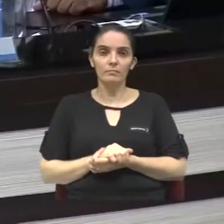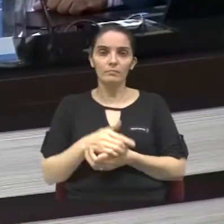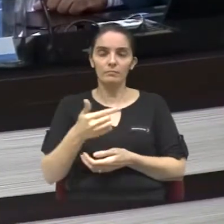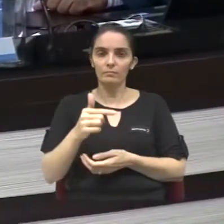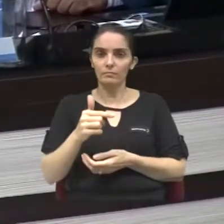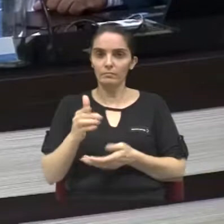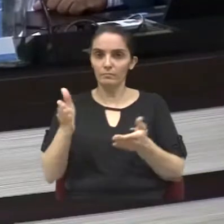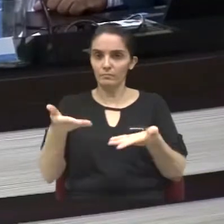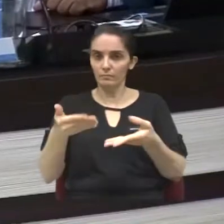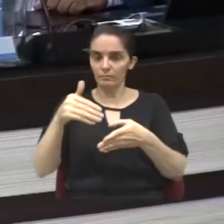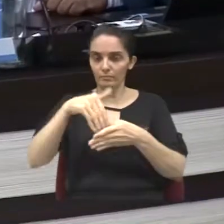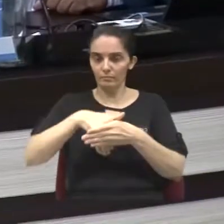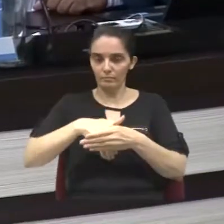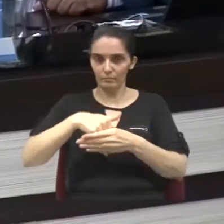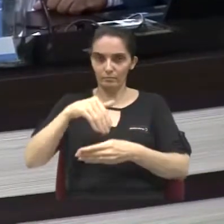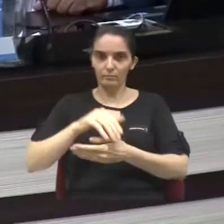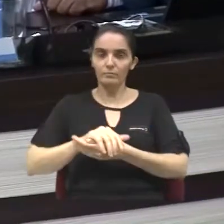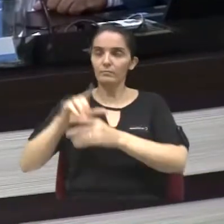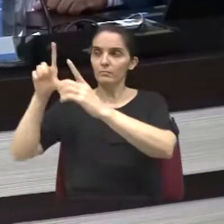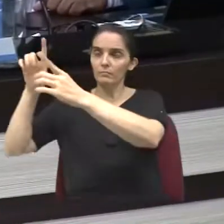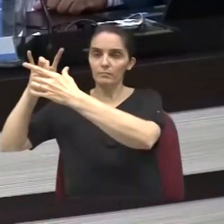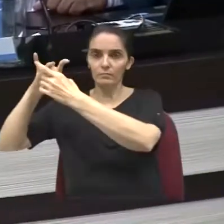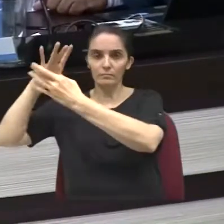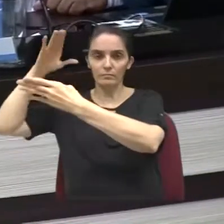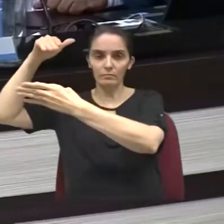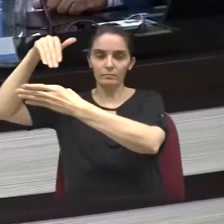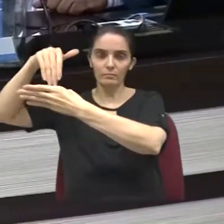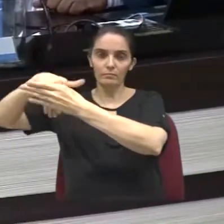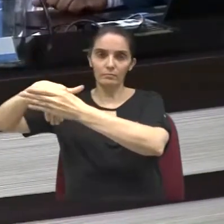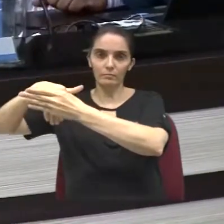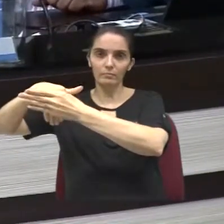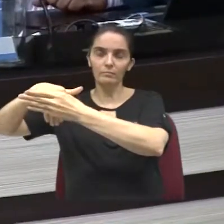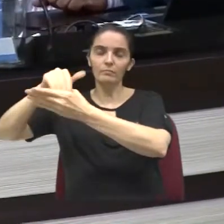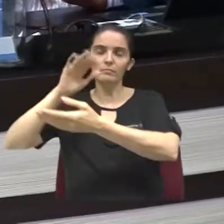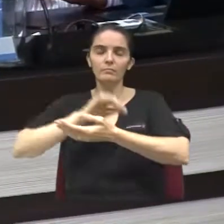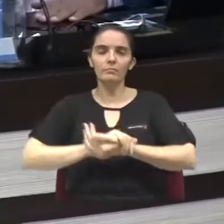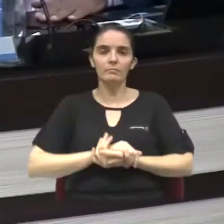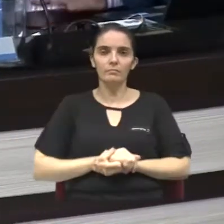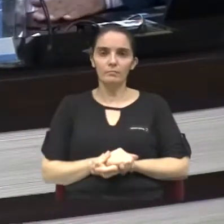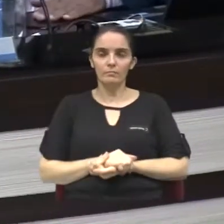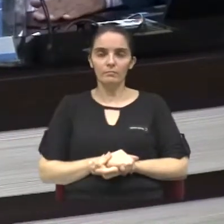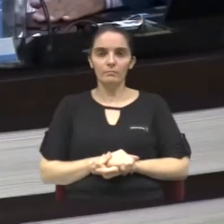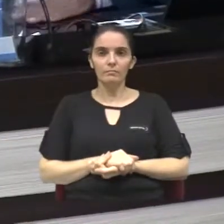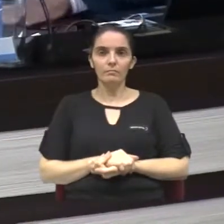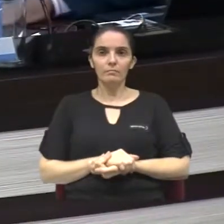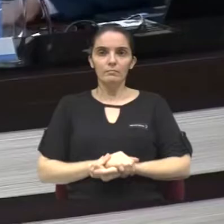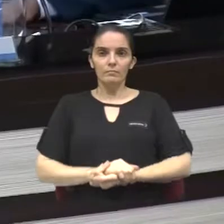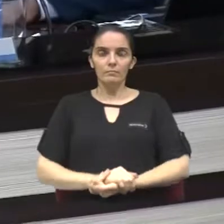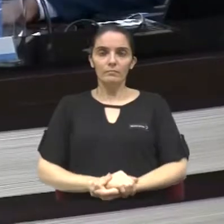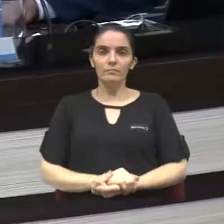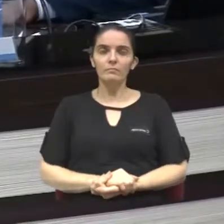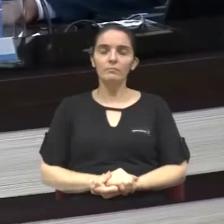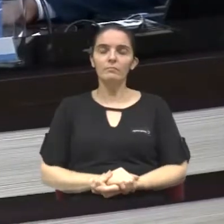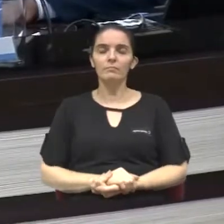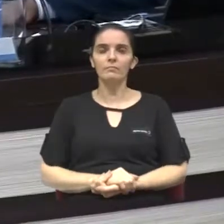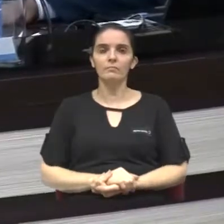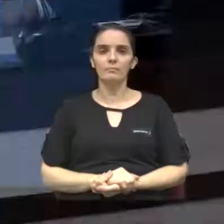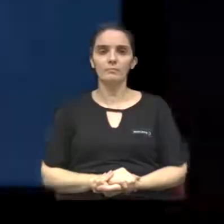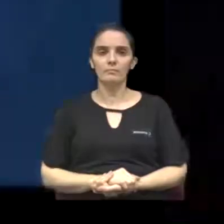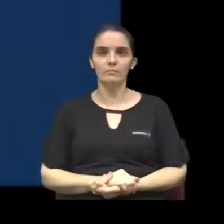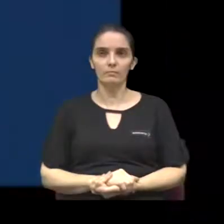Não havendo, vai à votação, e o painel de votação está aberto. Senhores vereadores, registrem o